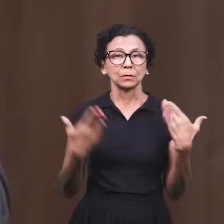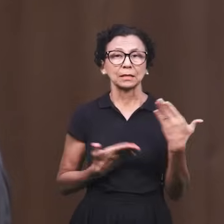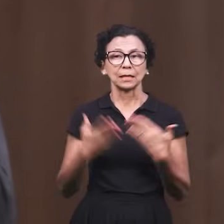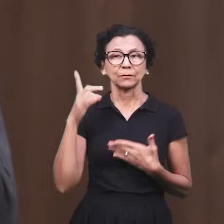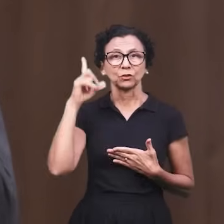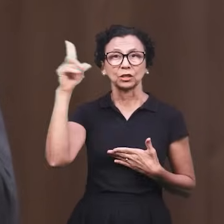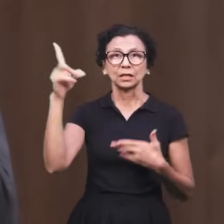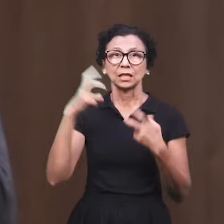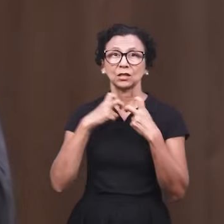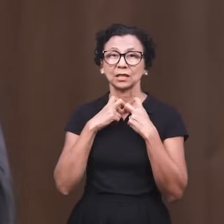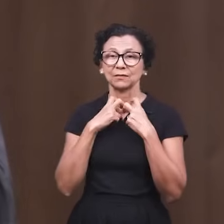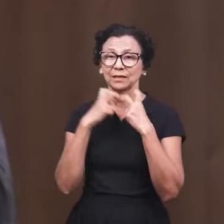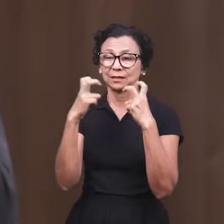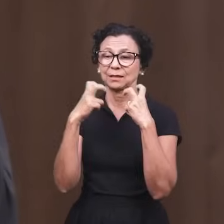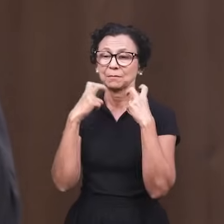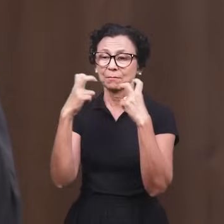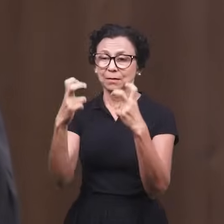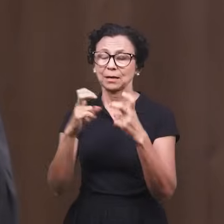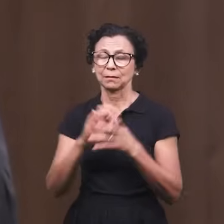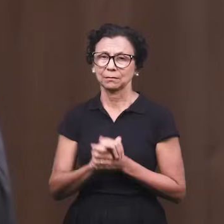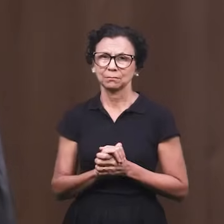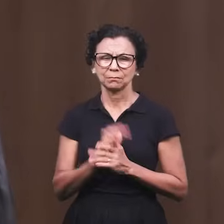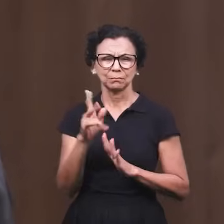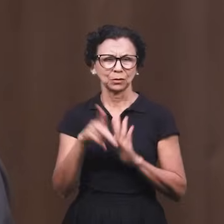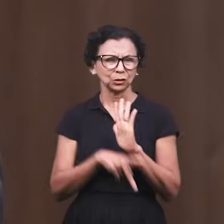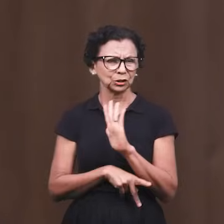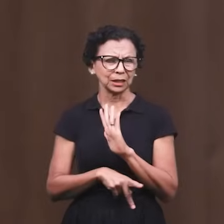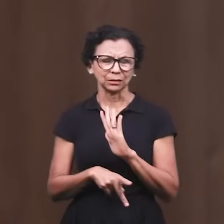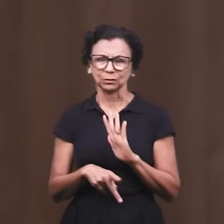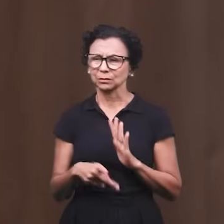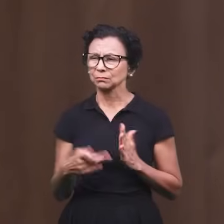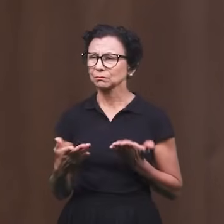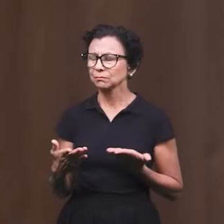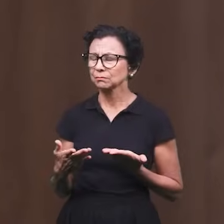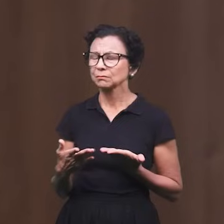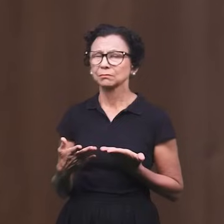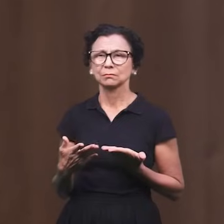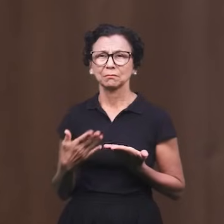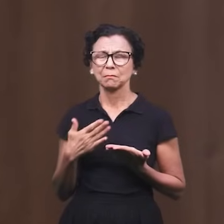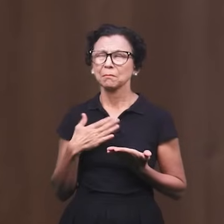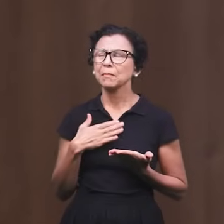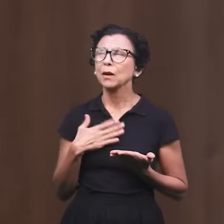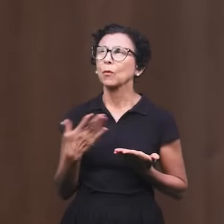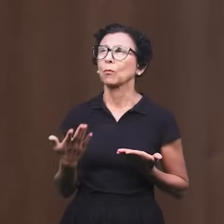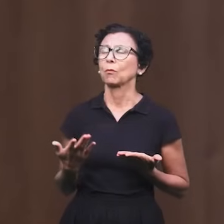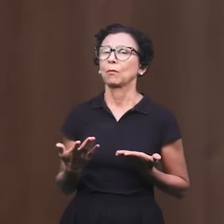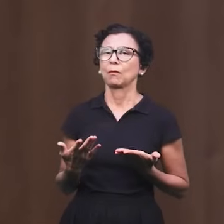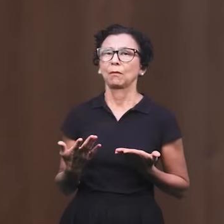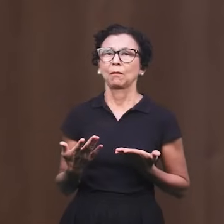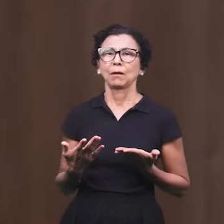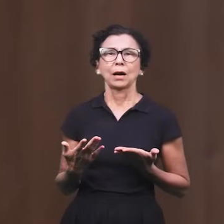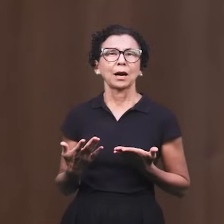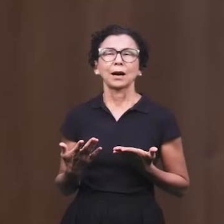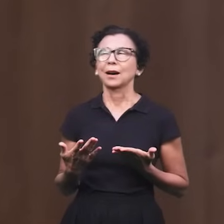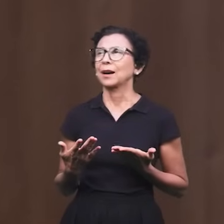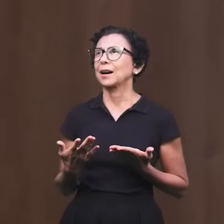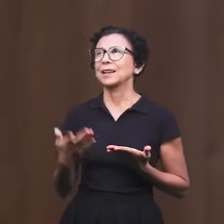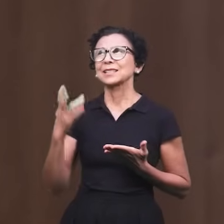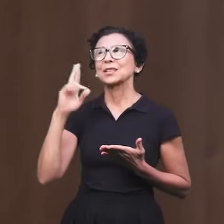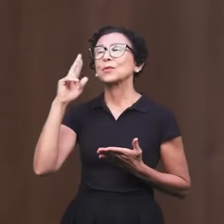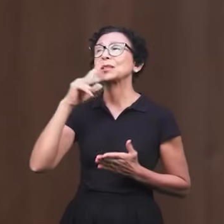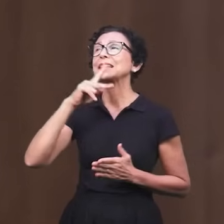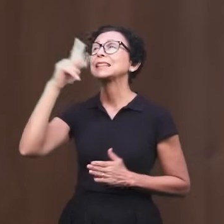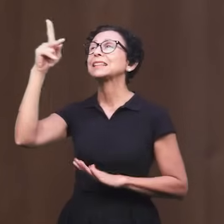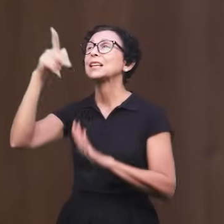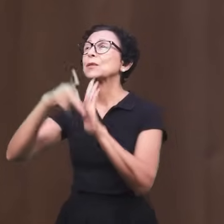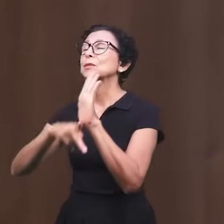porque o que são os meus pensamentos? O que são meus planos? Senhor, eu quero viver os teus planos. Por quê? Porque eu quero ser conduzido pelo